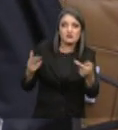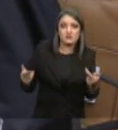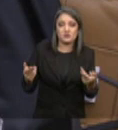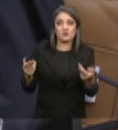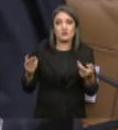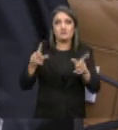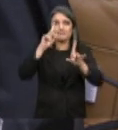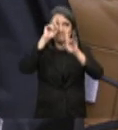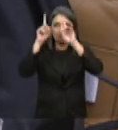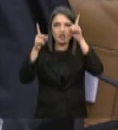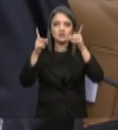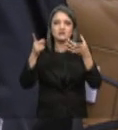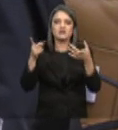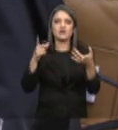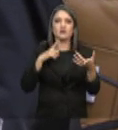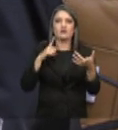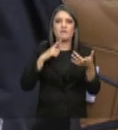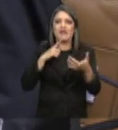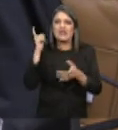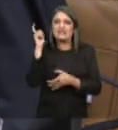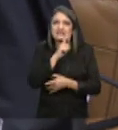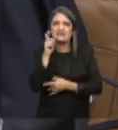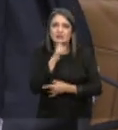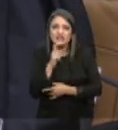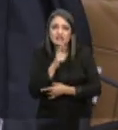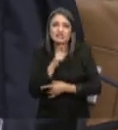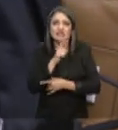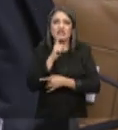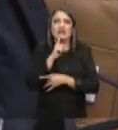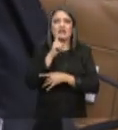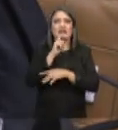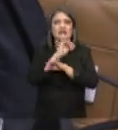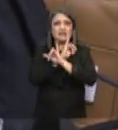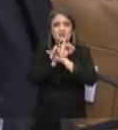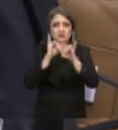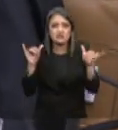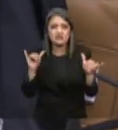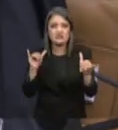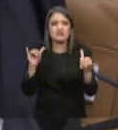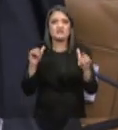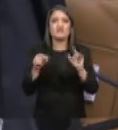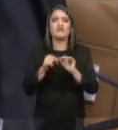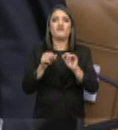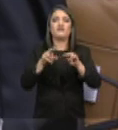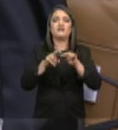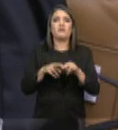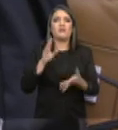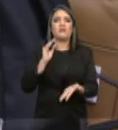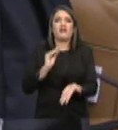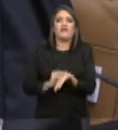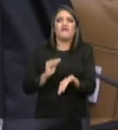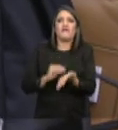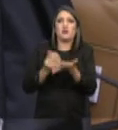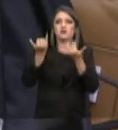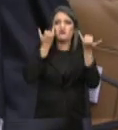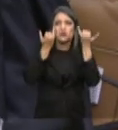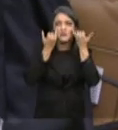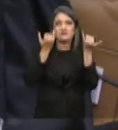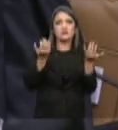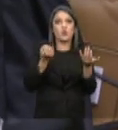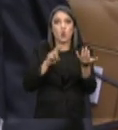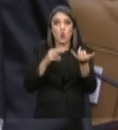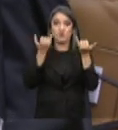O Rapto dos fatos sequestrados pelos pelos véus da desinformação como